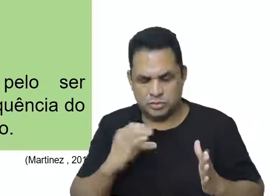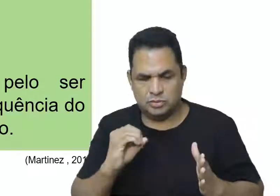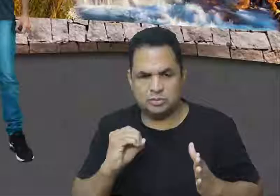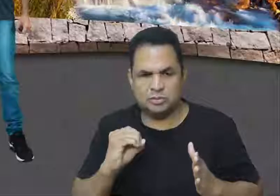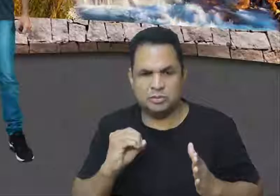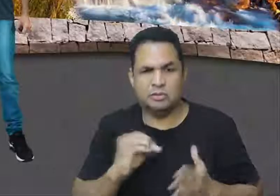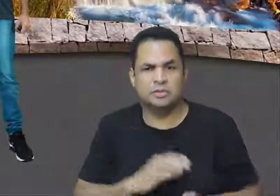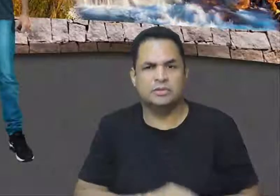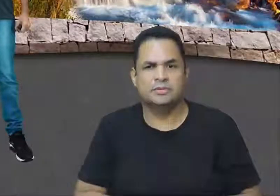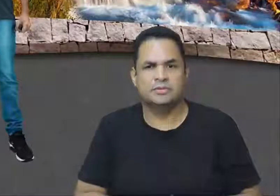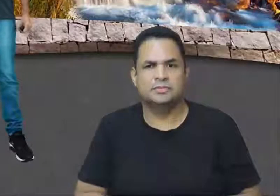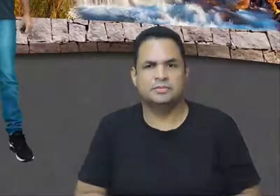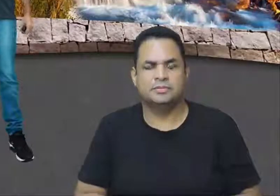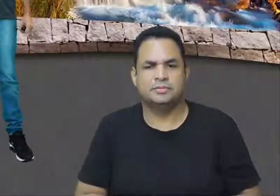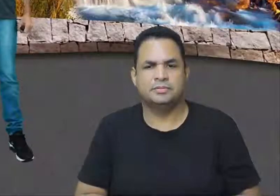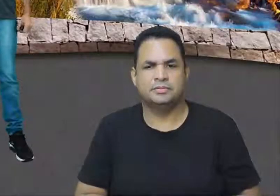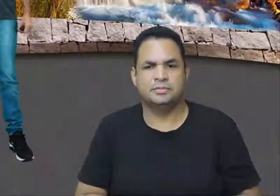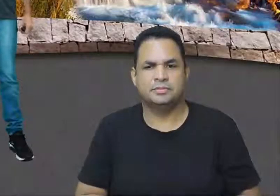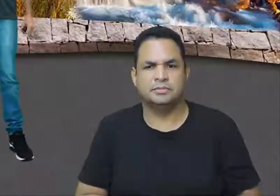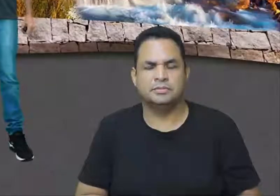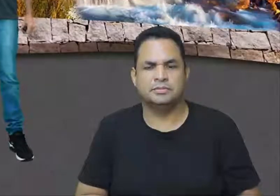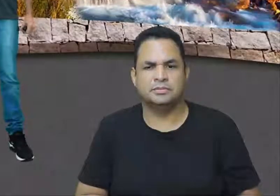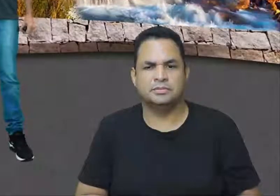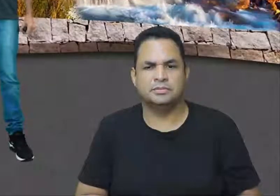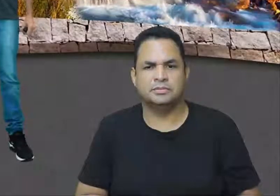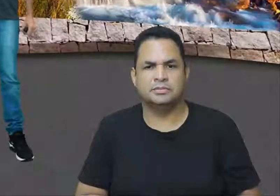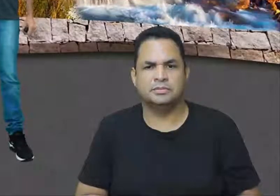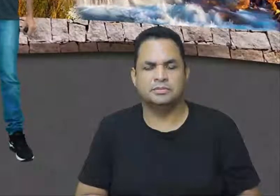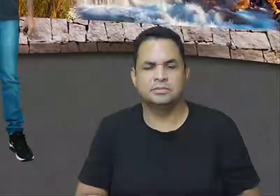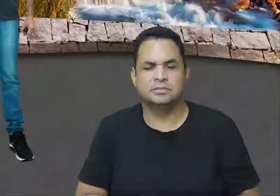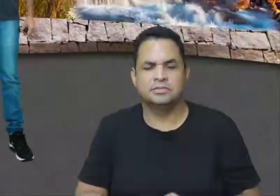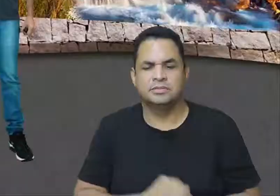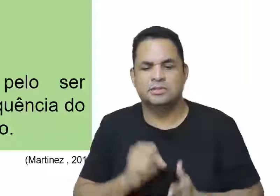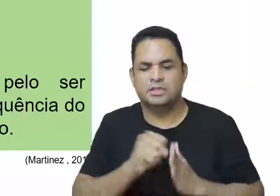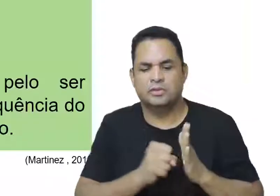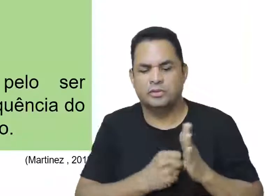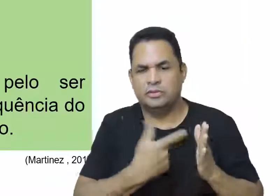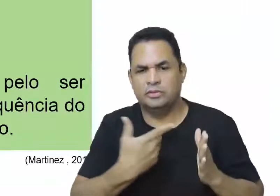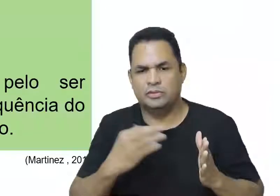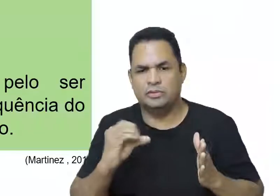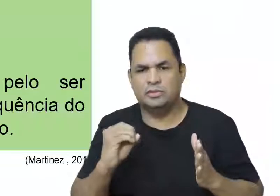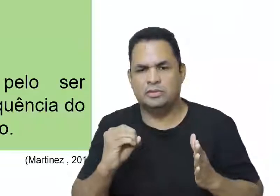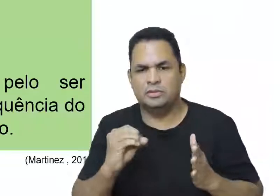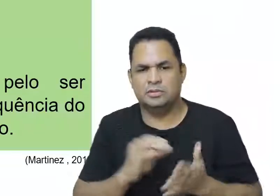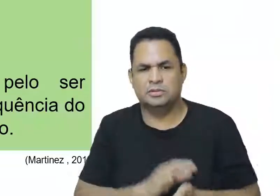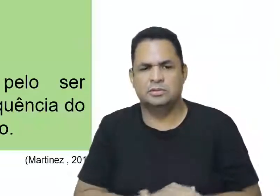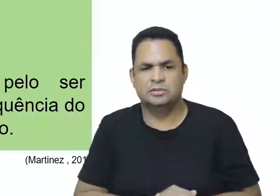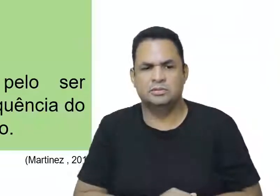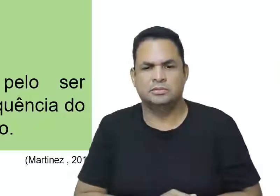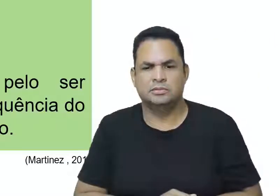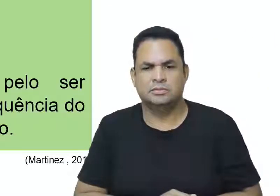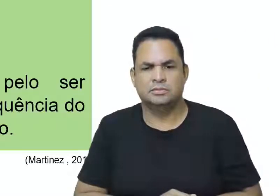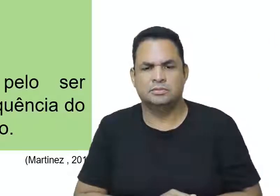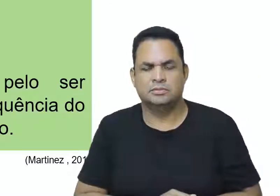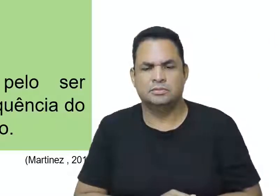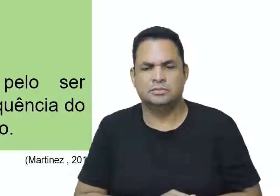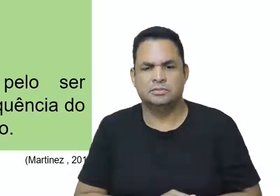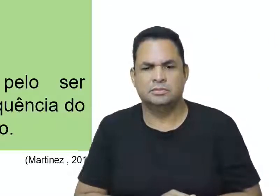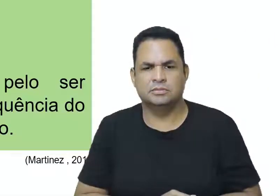no século XXI, tá? Ou seja, eu estou me referindo ao século passado, século XX, e no